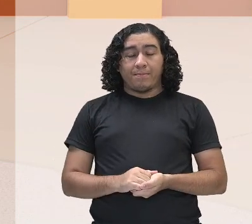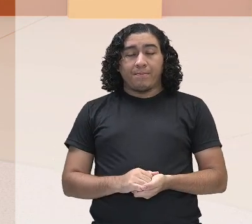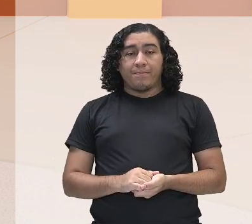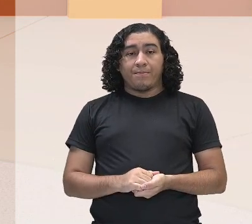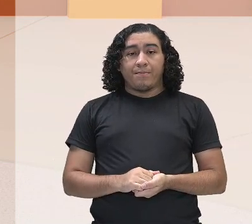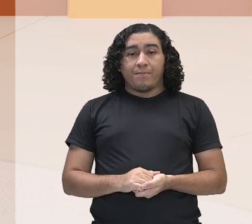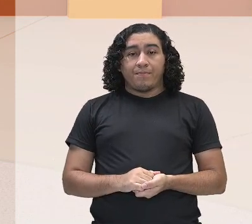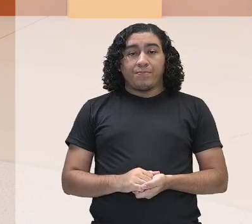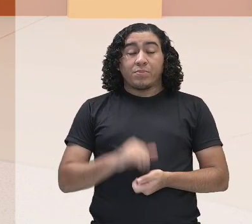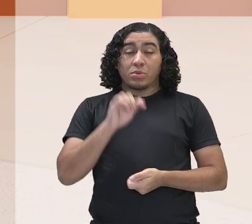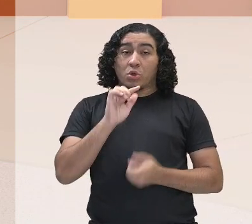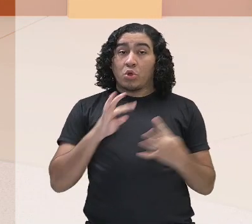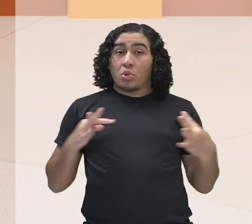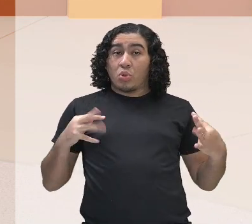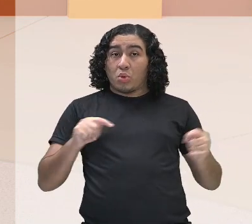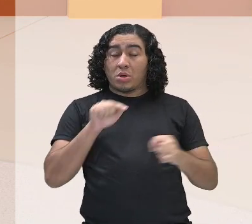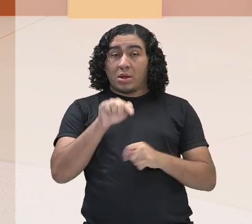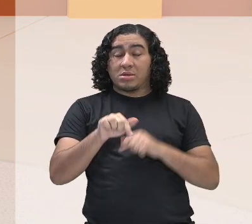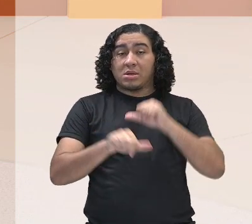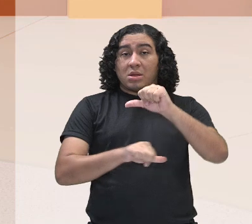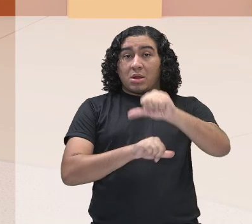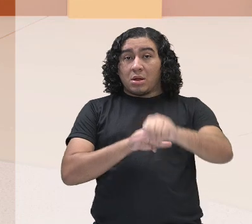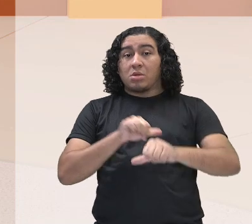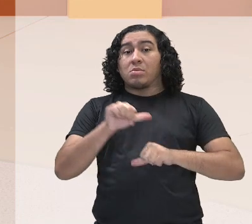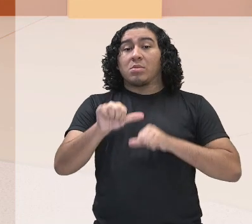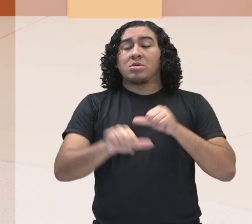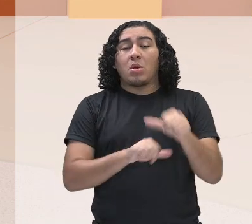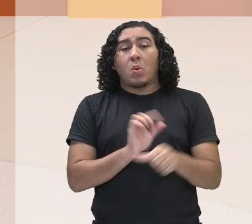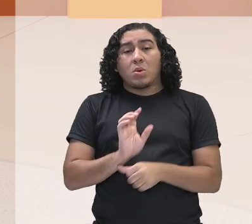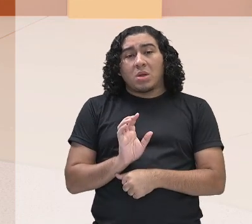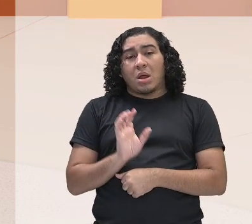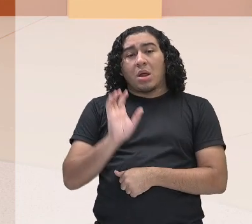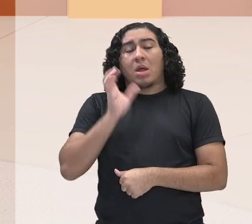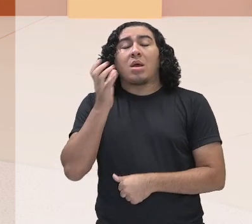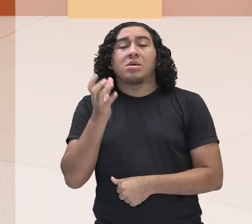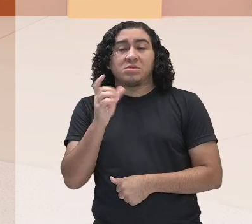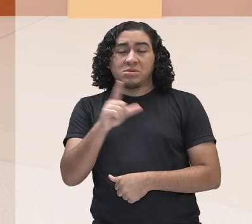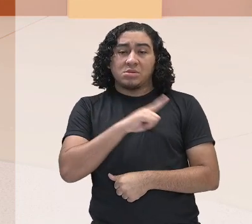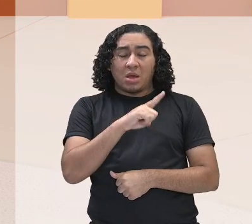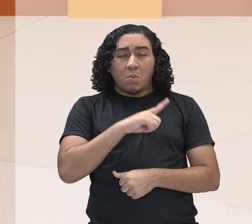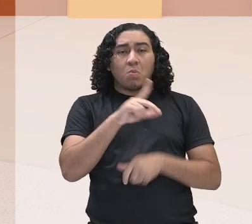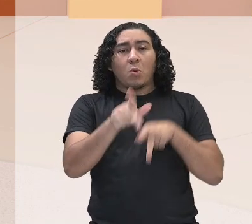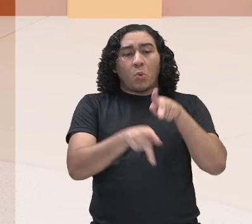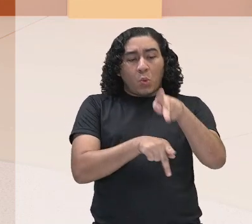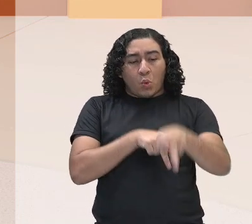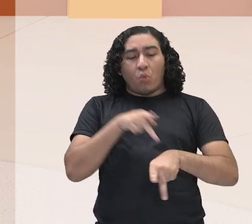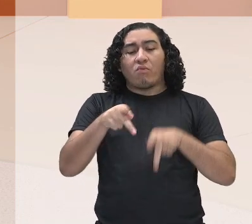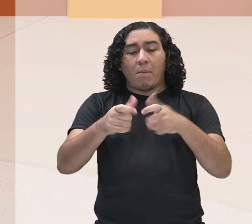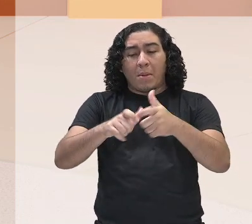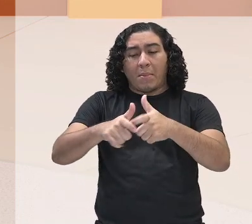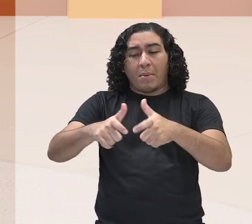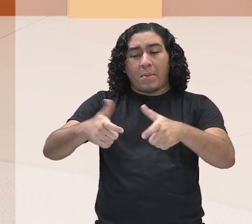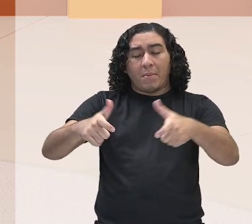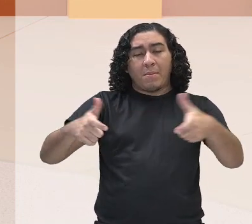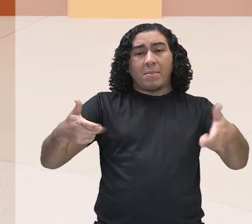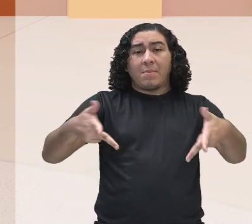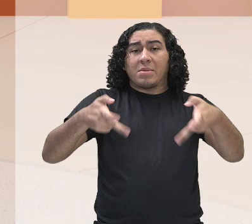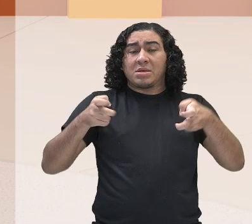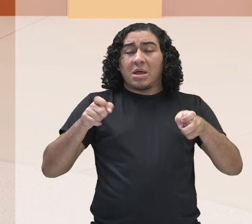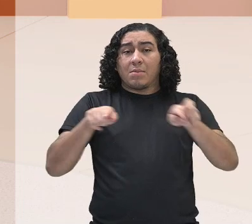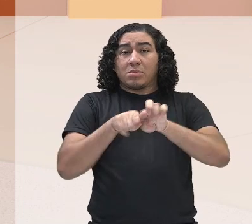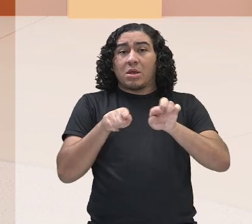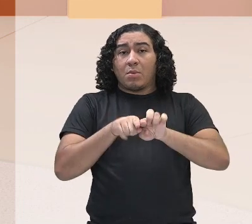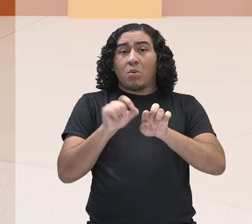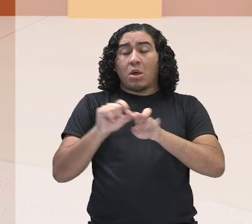essas modificações que vão ocorrendo, né? O crescimento da população, a gente observa o êxodo rural, né? Que é a